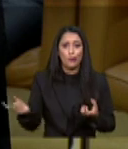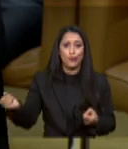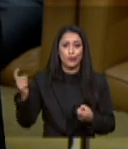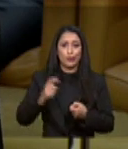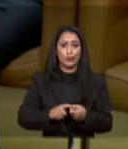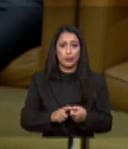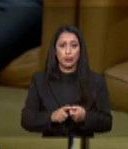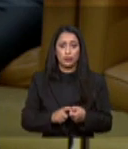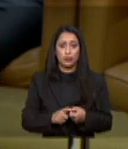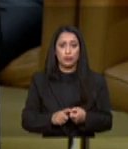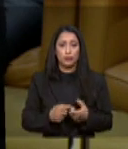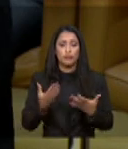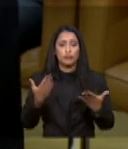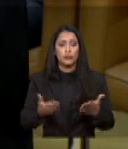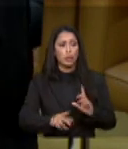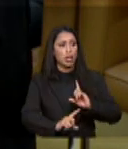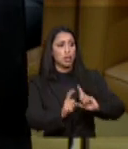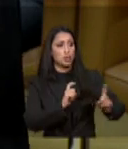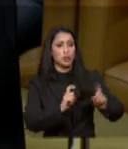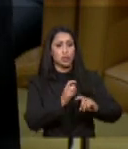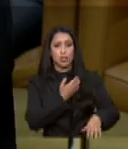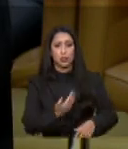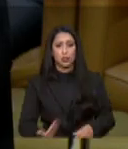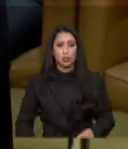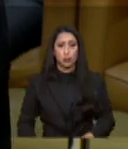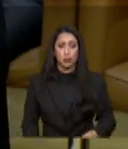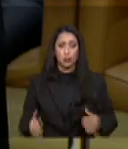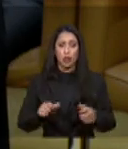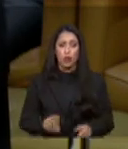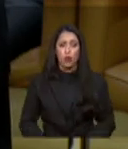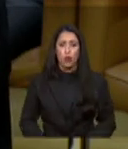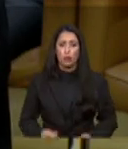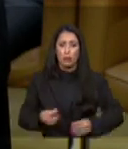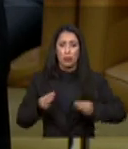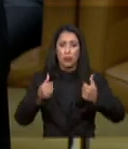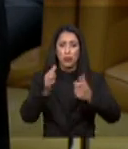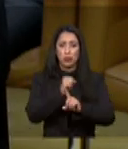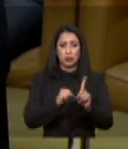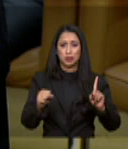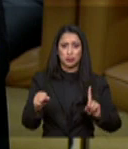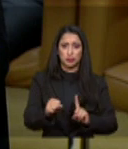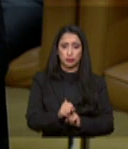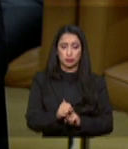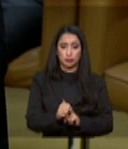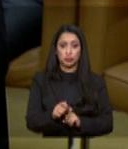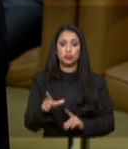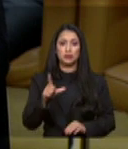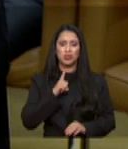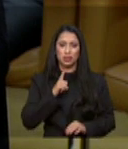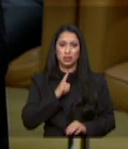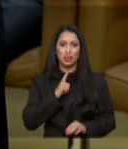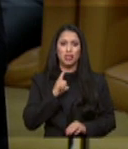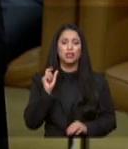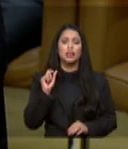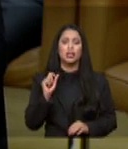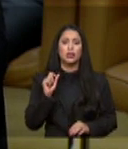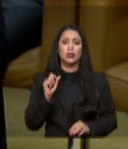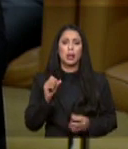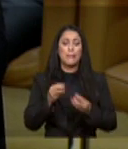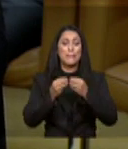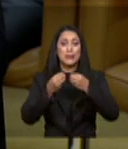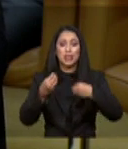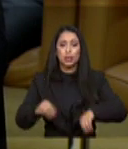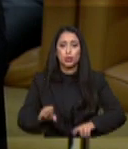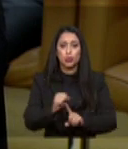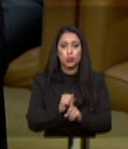mandam os princípios que regem a administração pública, o maior ganho social possível. Tem deixado, em verdade, o maior